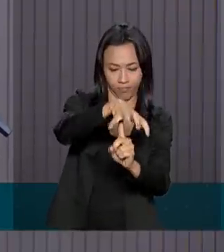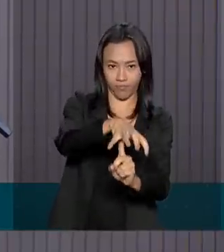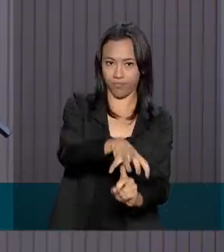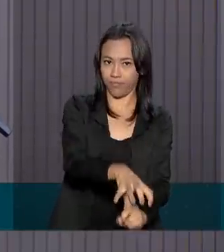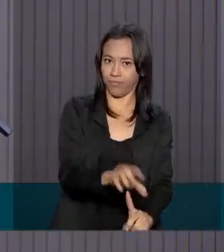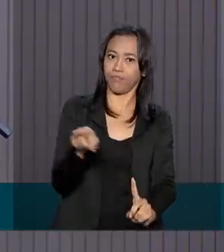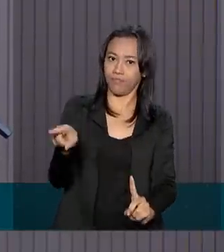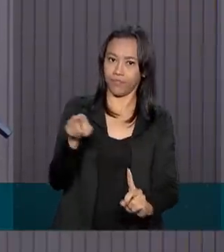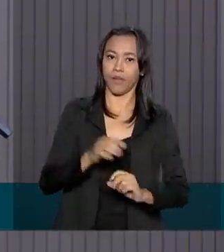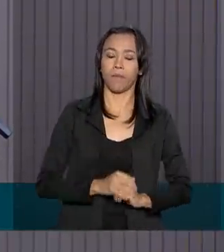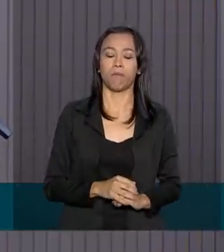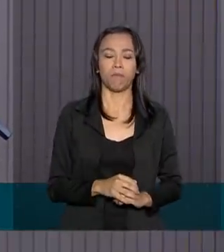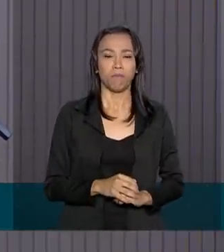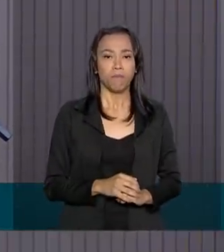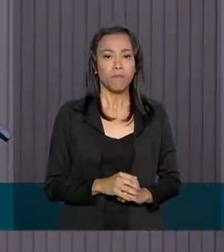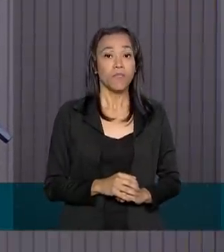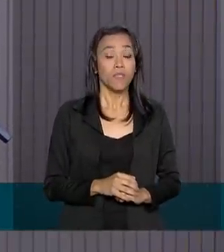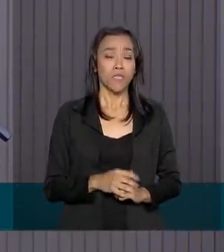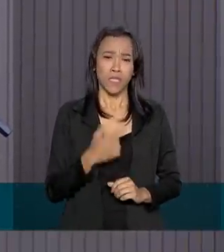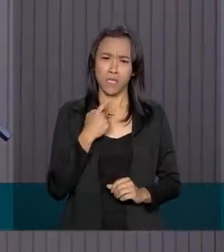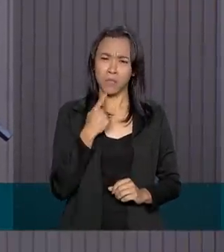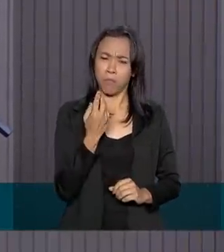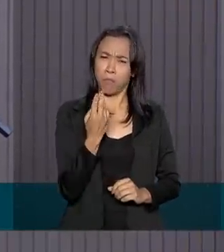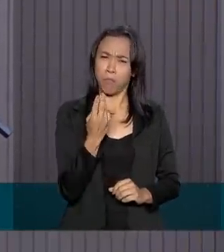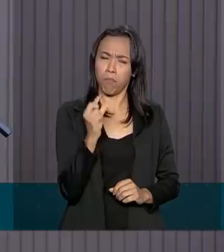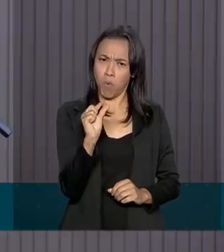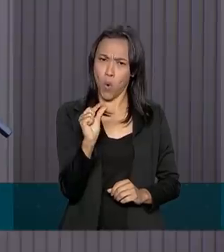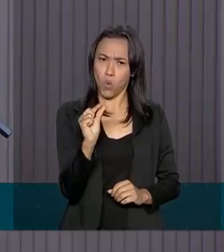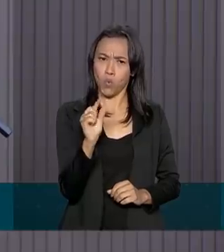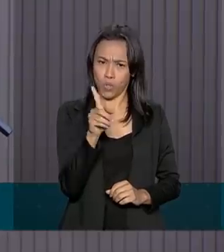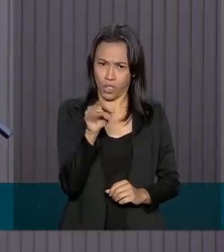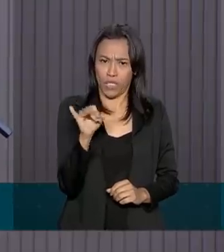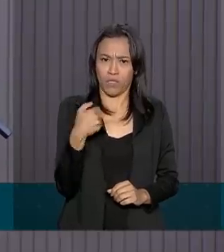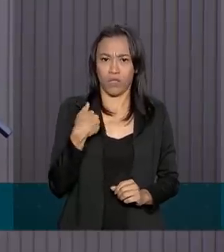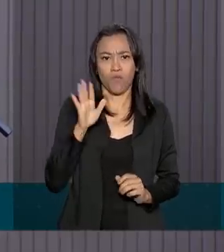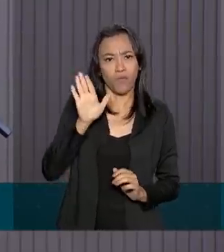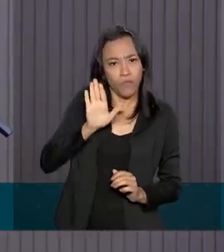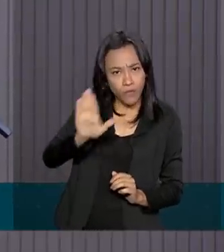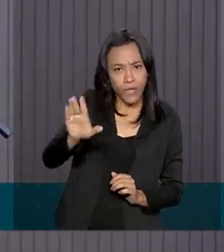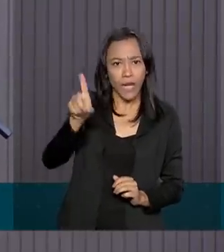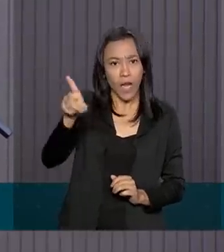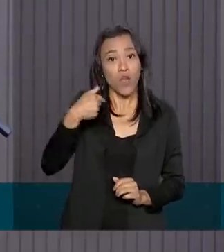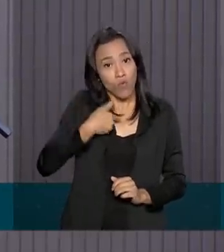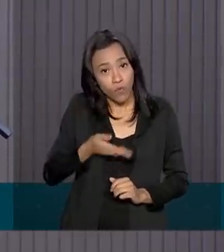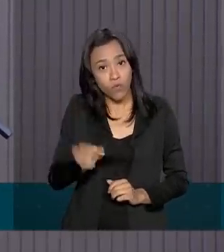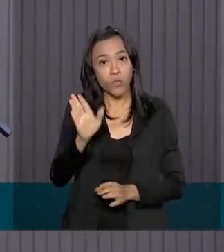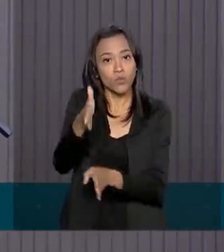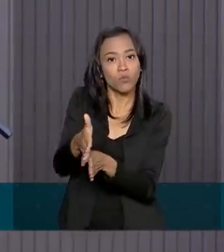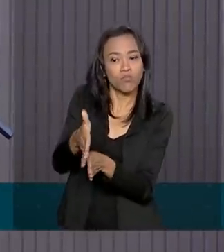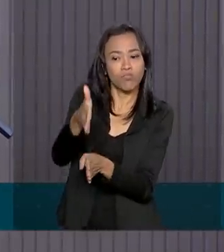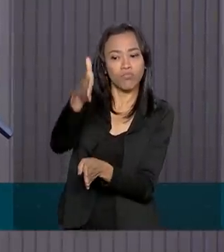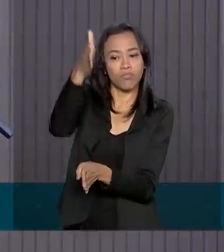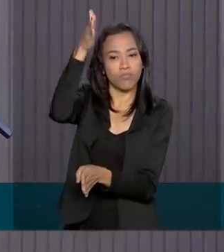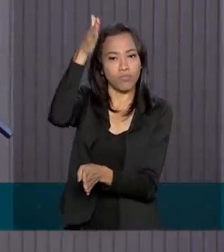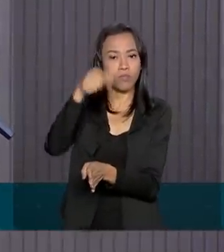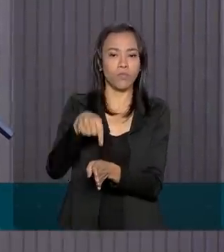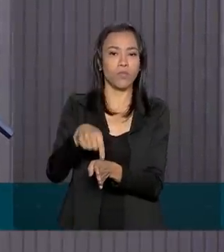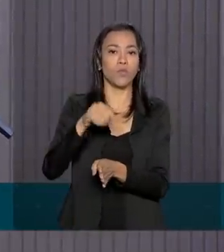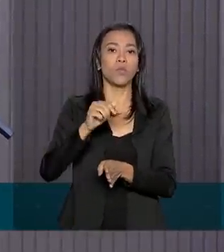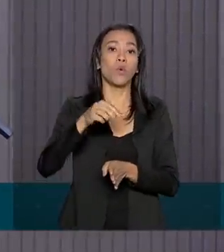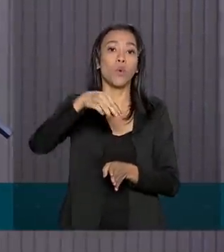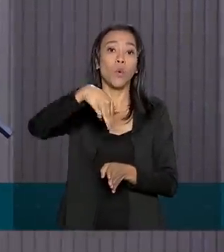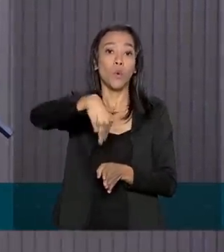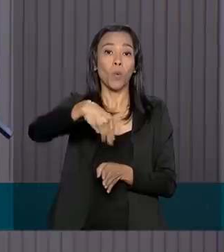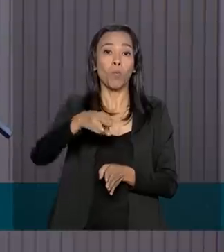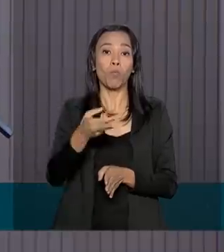E ali, nesses poucos dias que ficamos lá, fui no Muro das Lamentações repetir